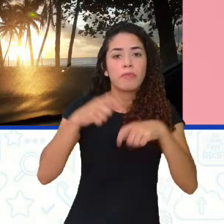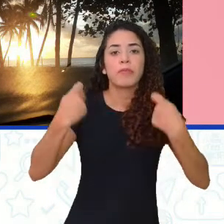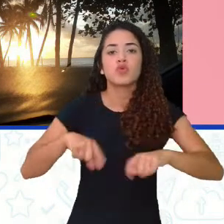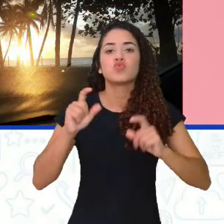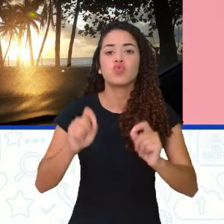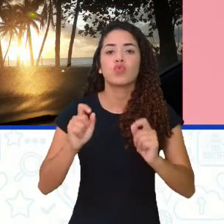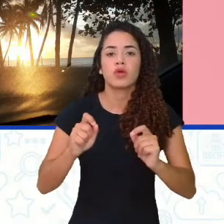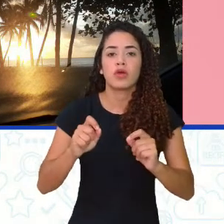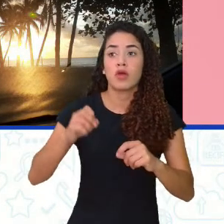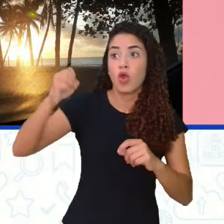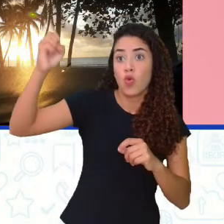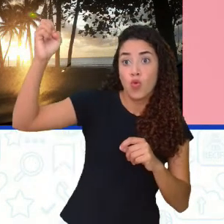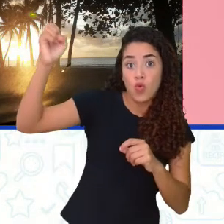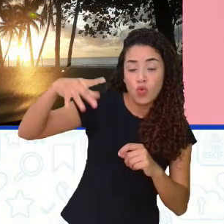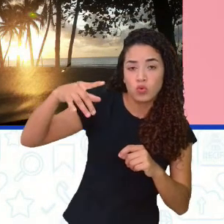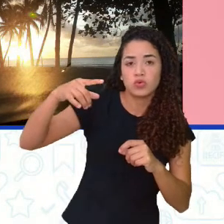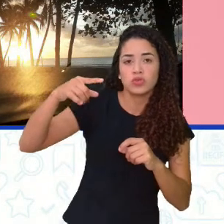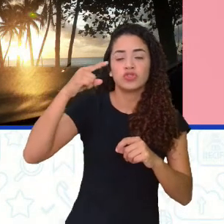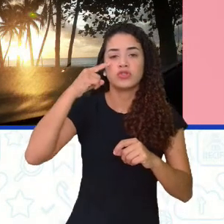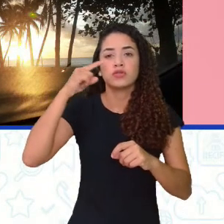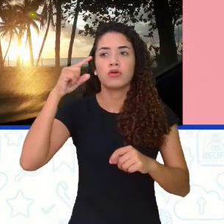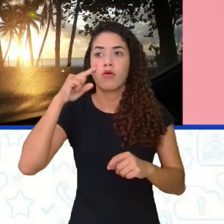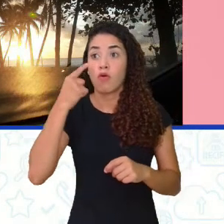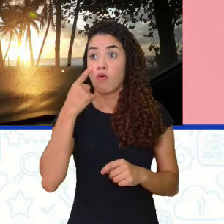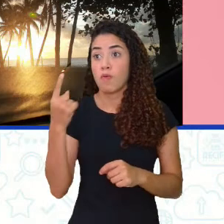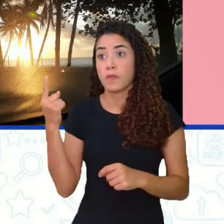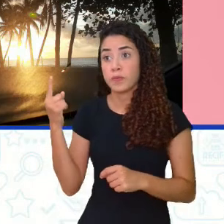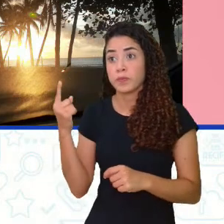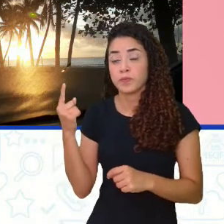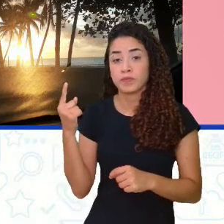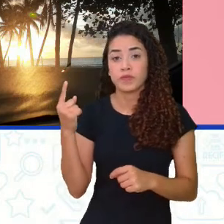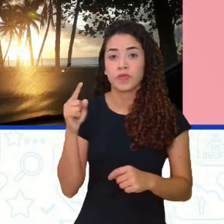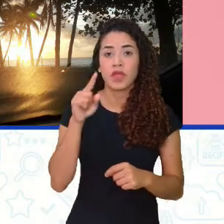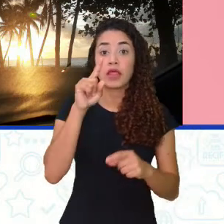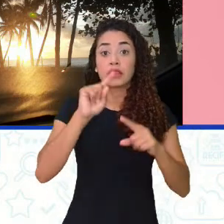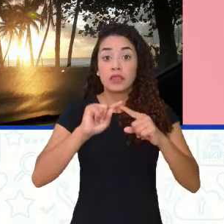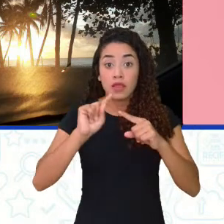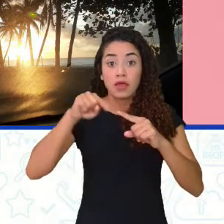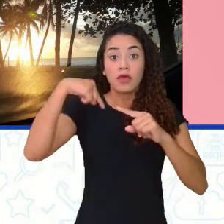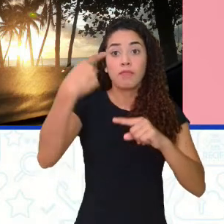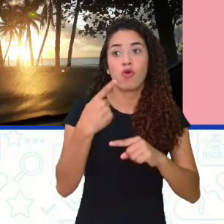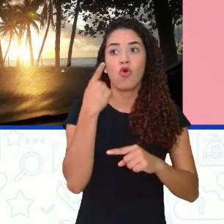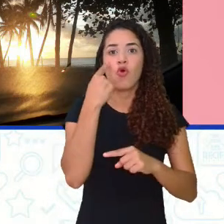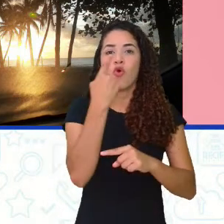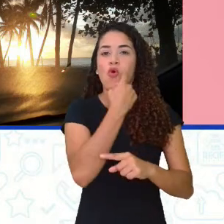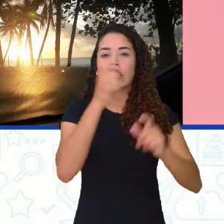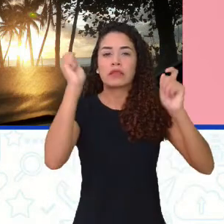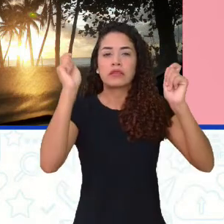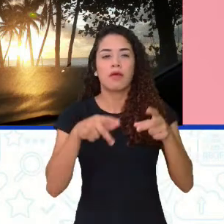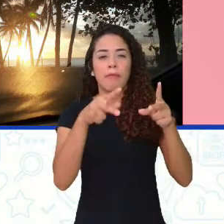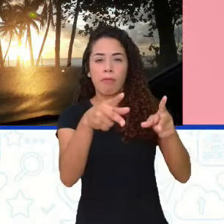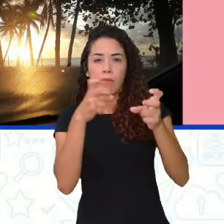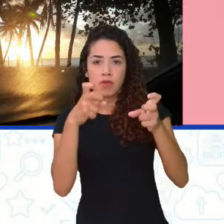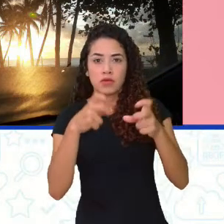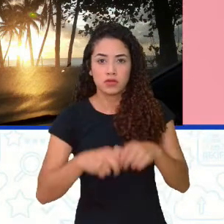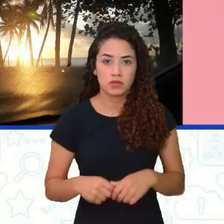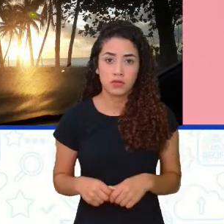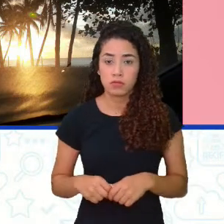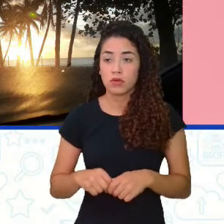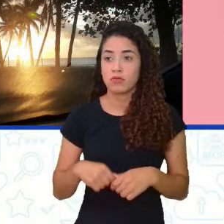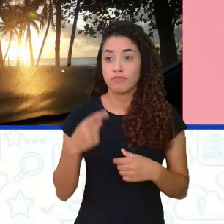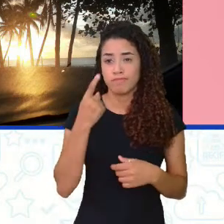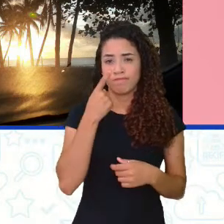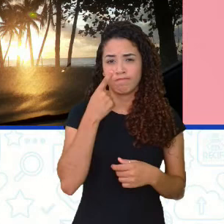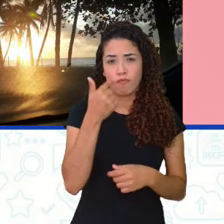ela tocasse aqui no relógio e à medida que essa luz chega, o nosso olho consegue captar. Uma outra